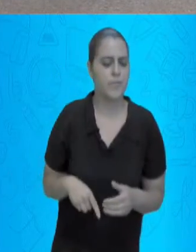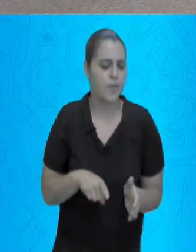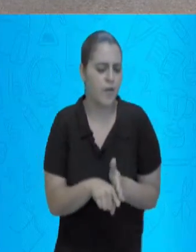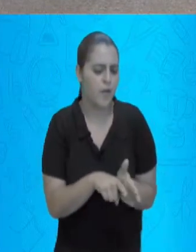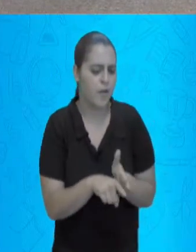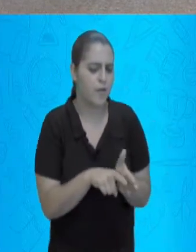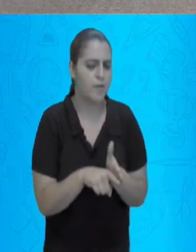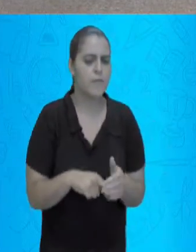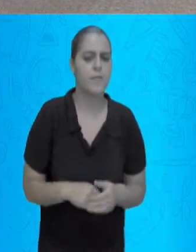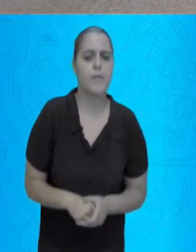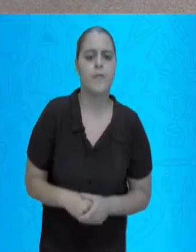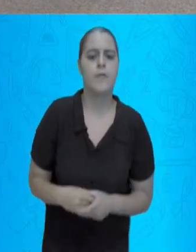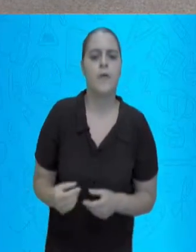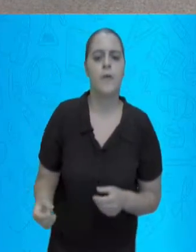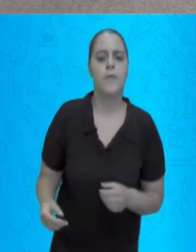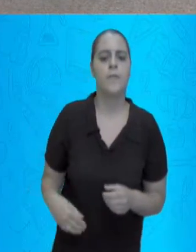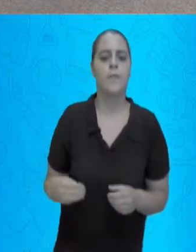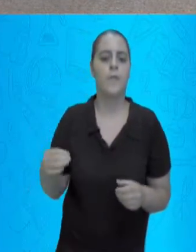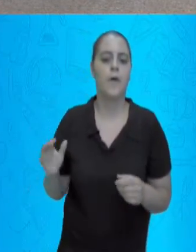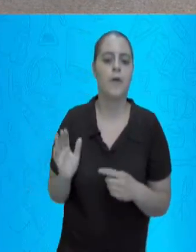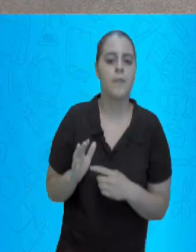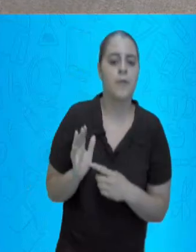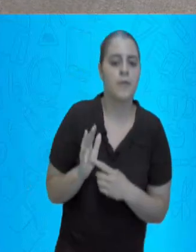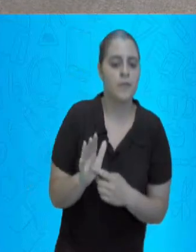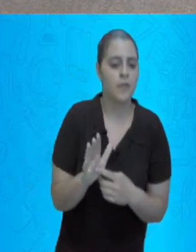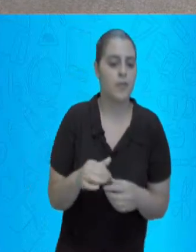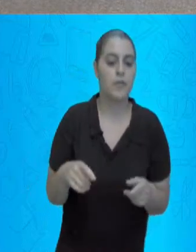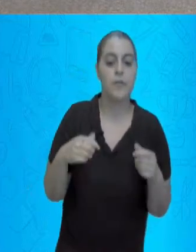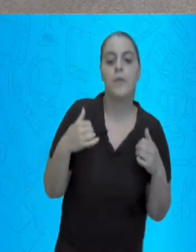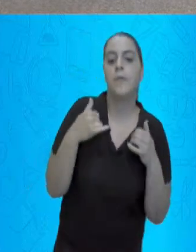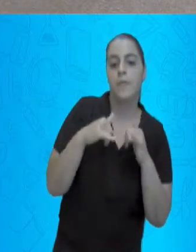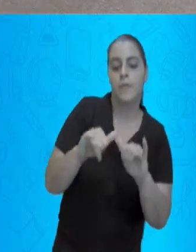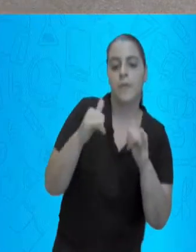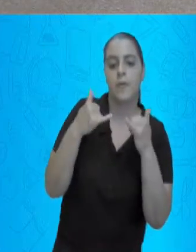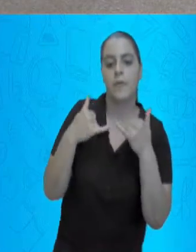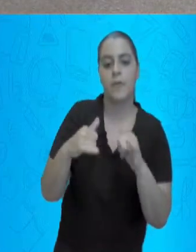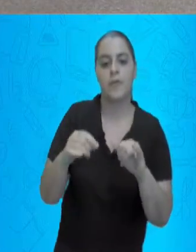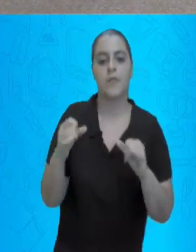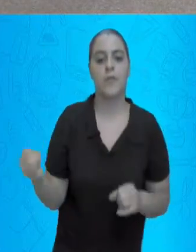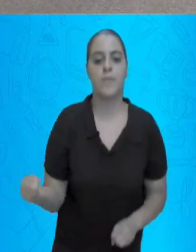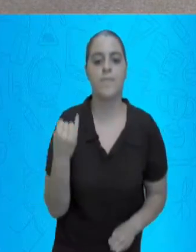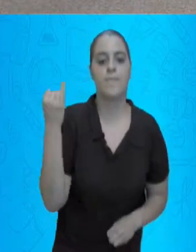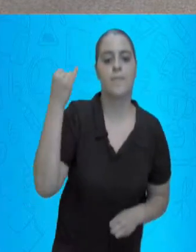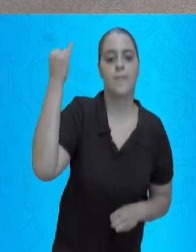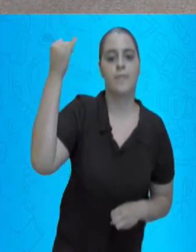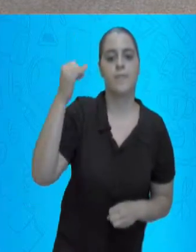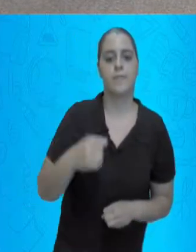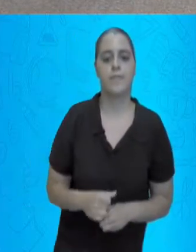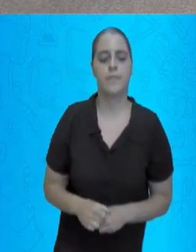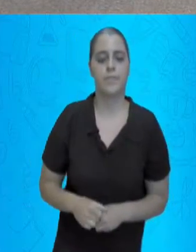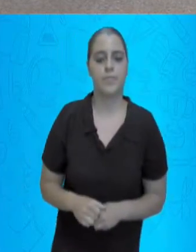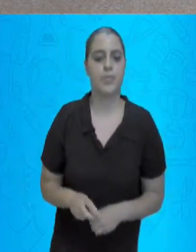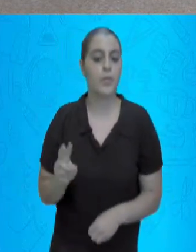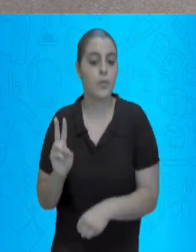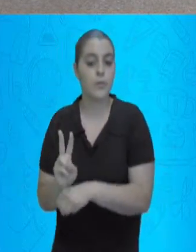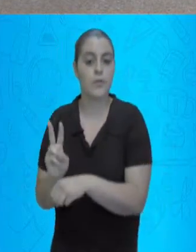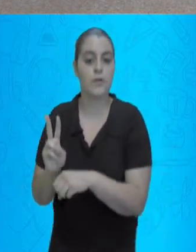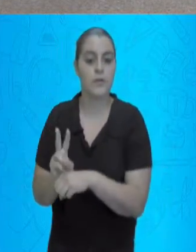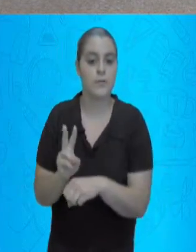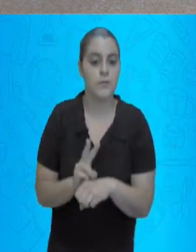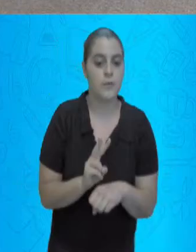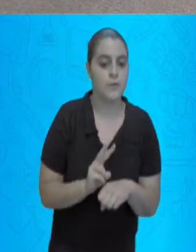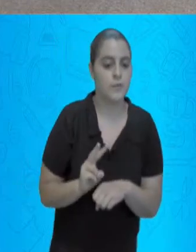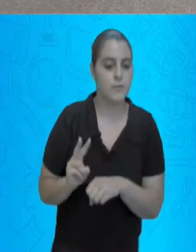análise, fornece muitas informações necessárias. Preservação.